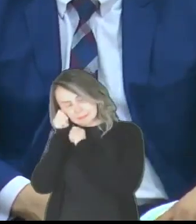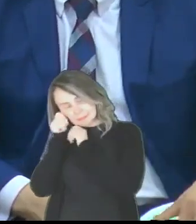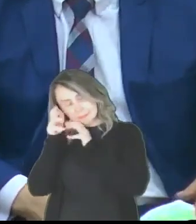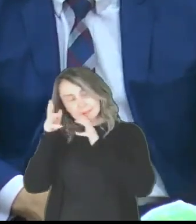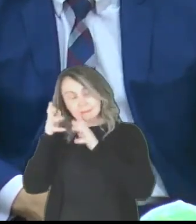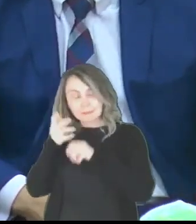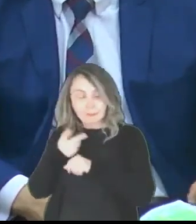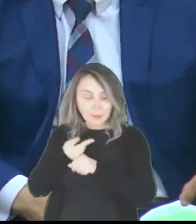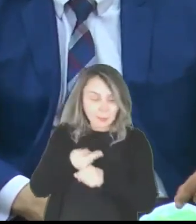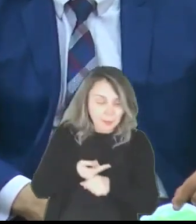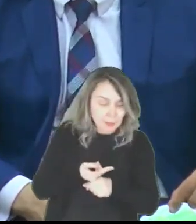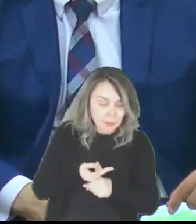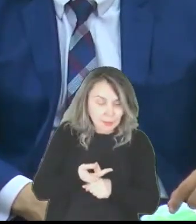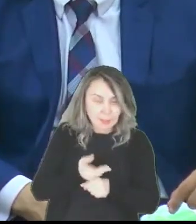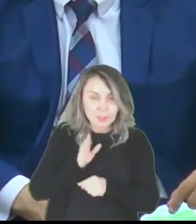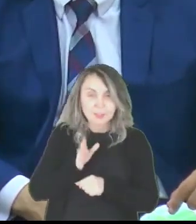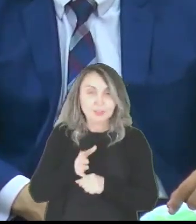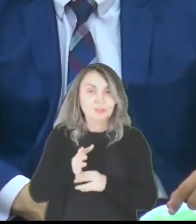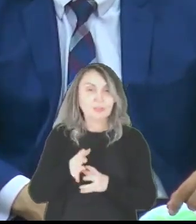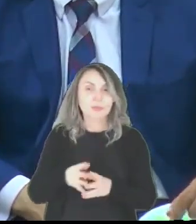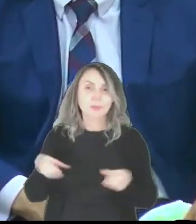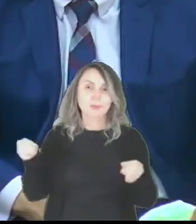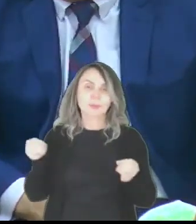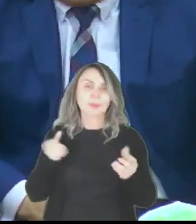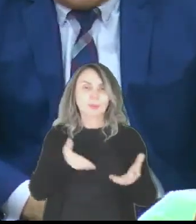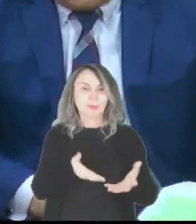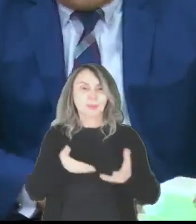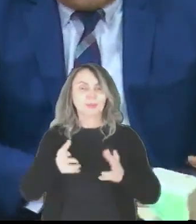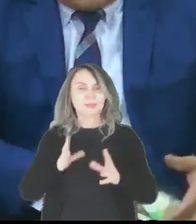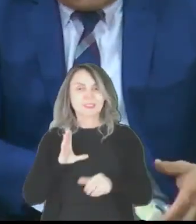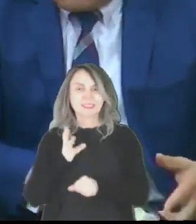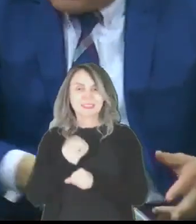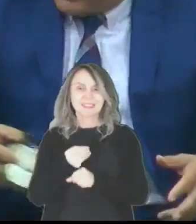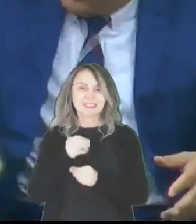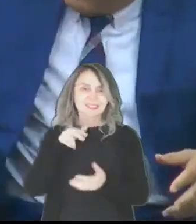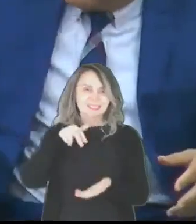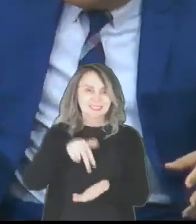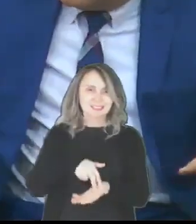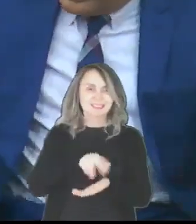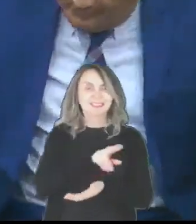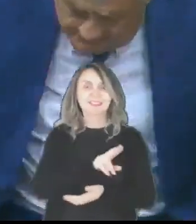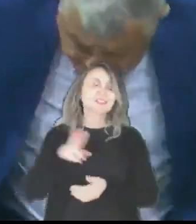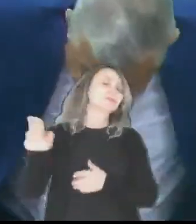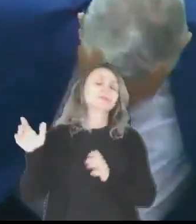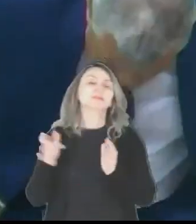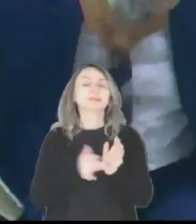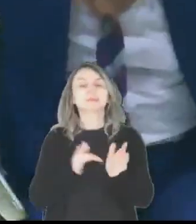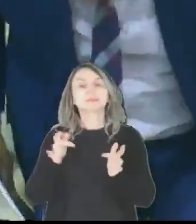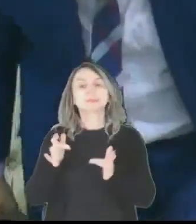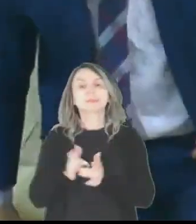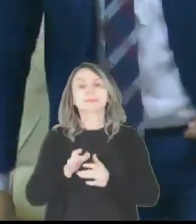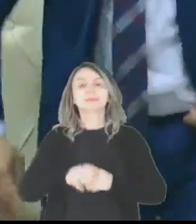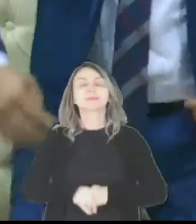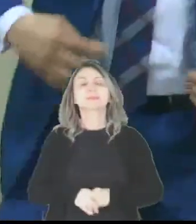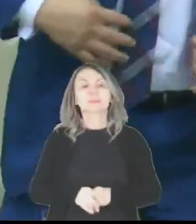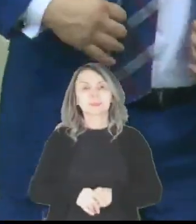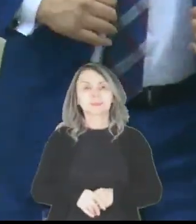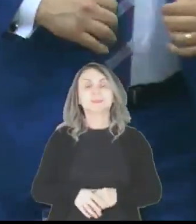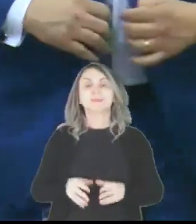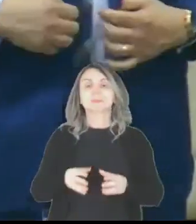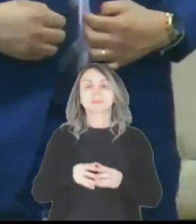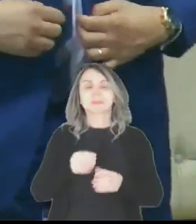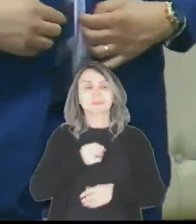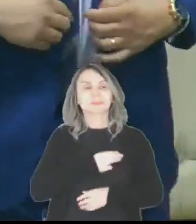não existia mais. Eu convido a igreja para ficar de pé em nome de Jesus. Aleluia. E enquanto a equipe, o Ministério do